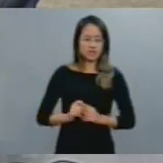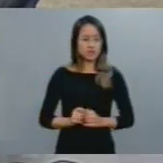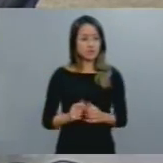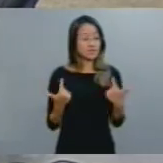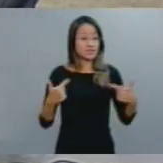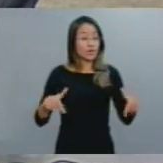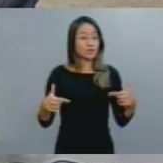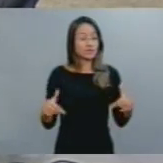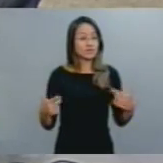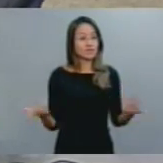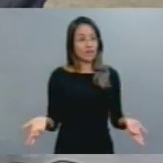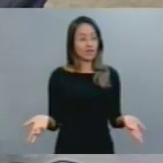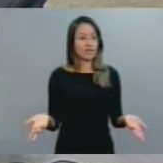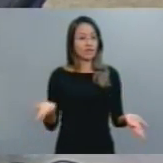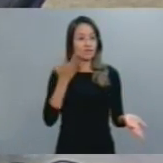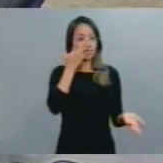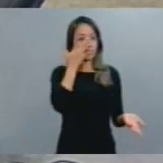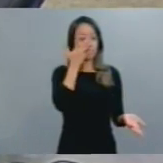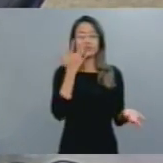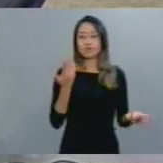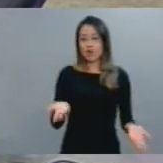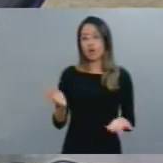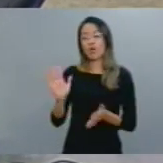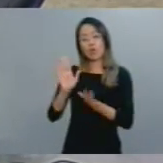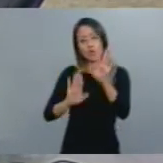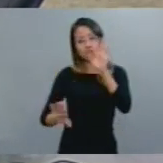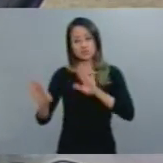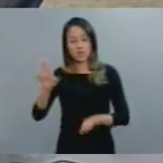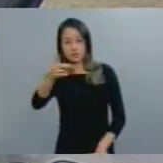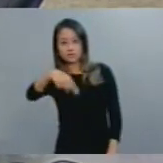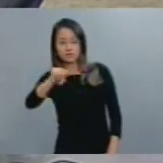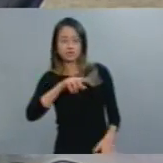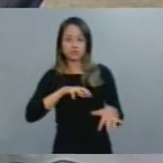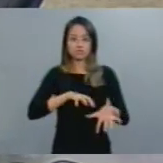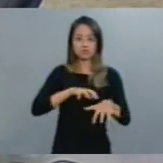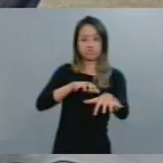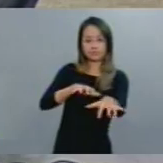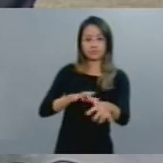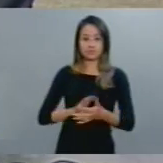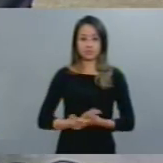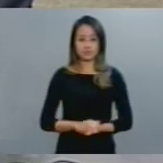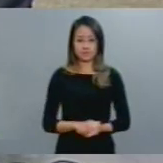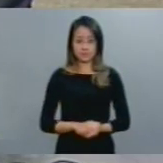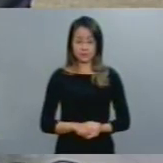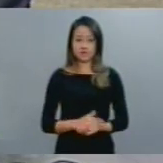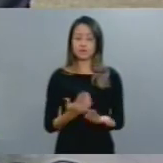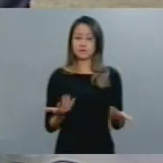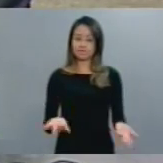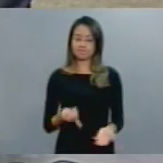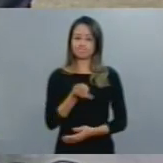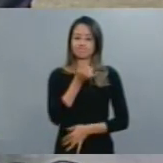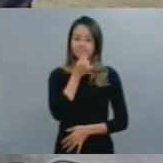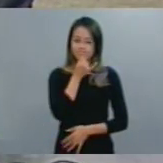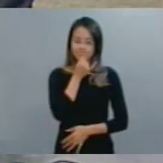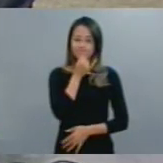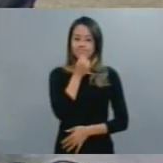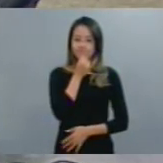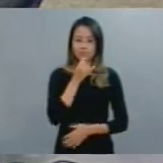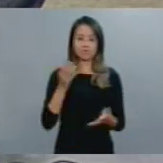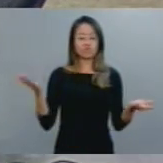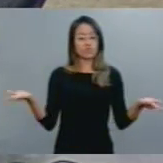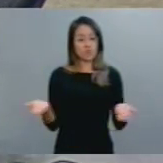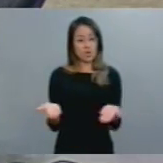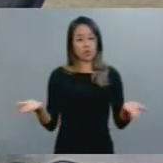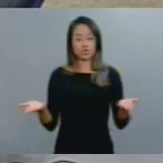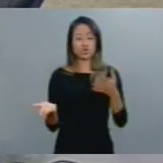ou inconscientemente induzindo as pessoas ao erro. Isso. E, lamentavelmente, hoje o